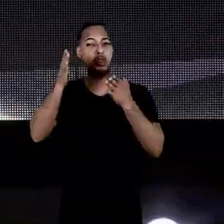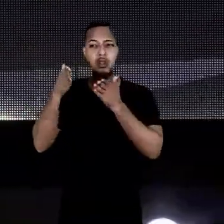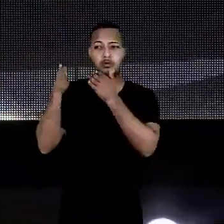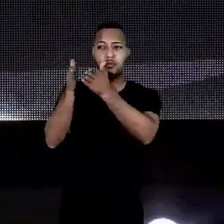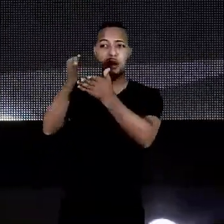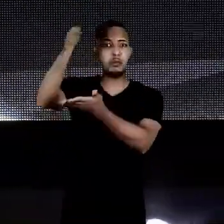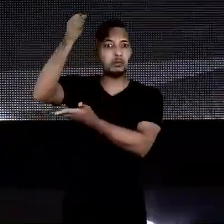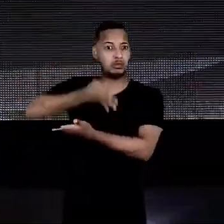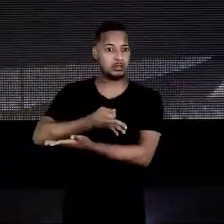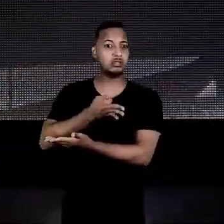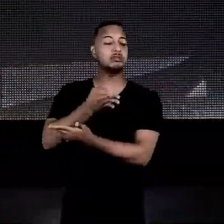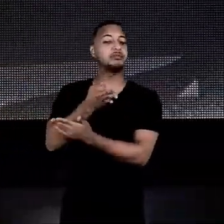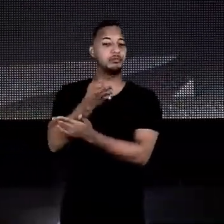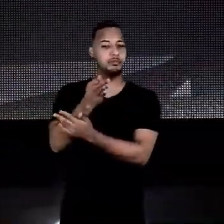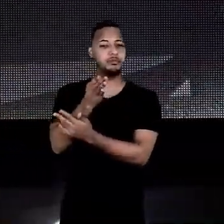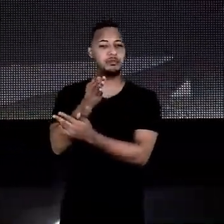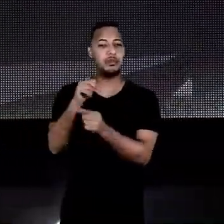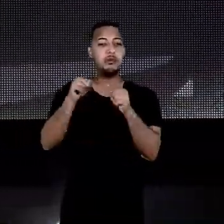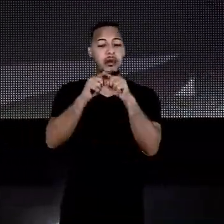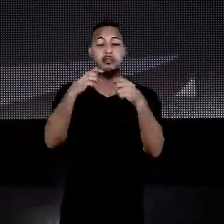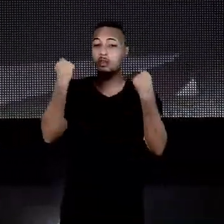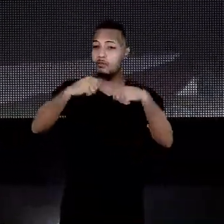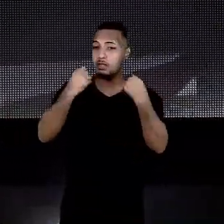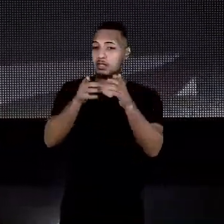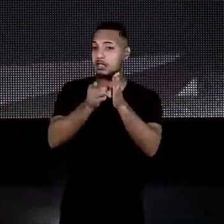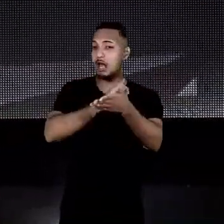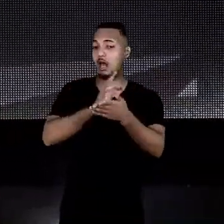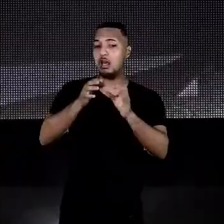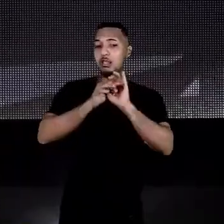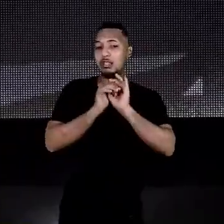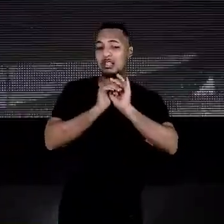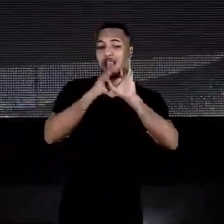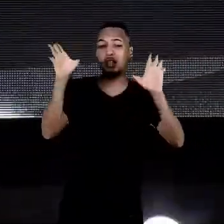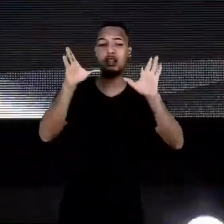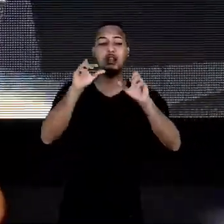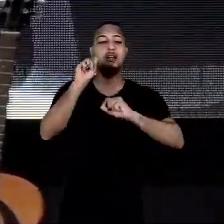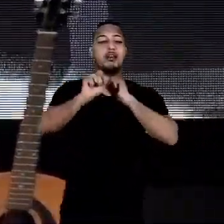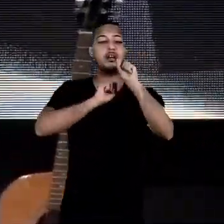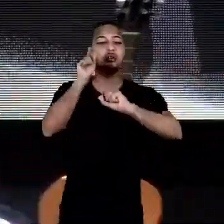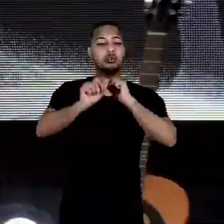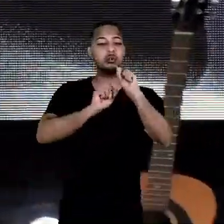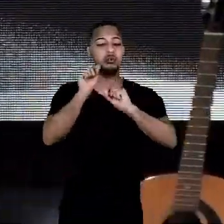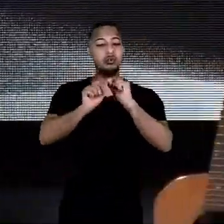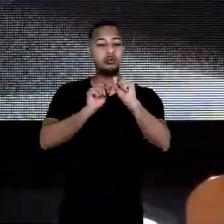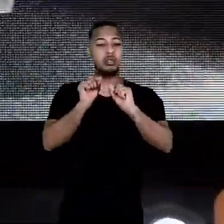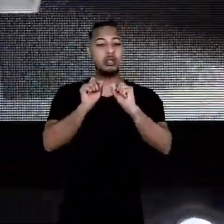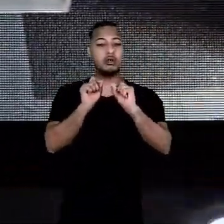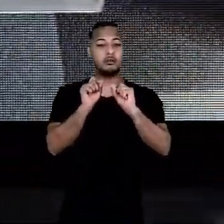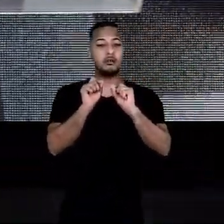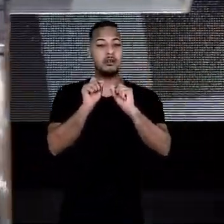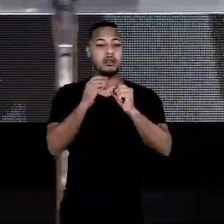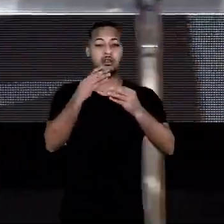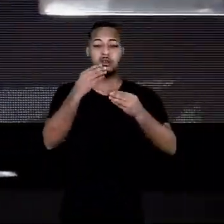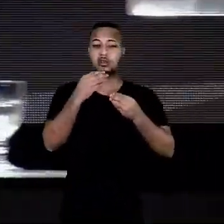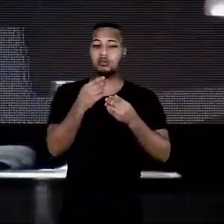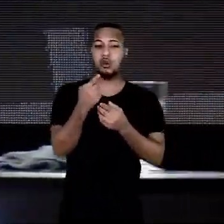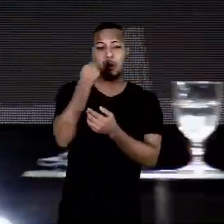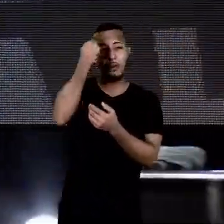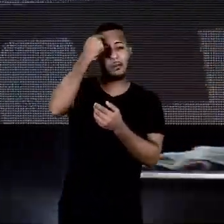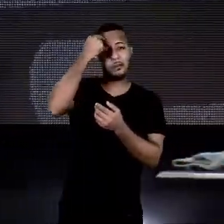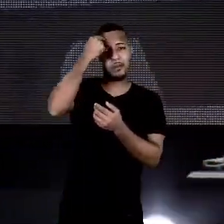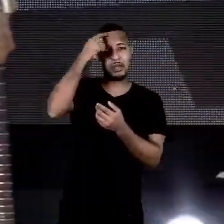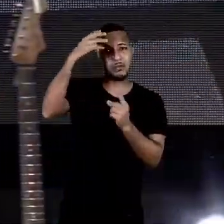para isso, você precisa se livrar daquilo que te prende. E é a primeira lição dessa noite. A primeira lição dessa noite